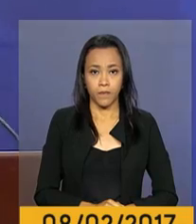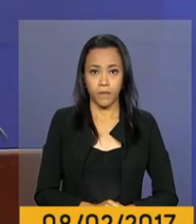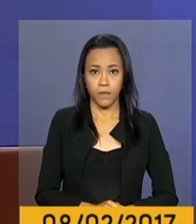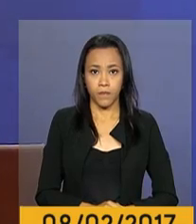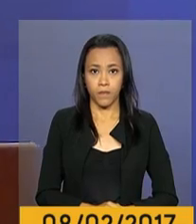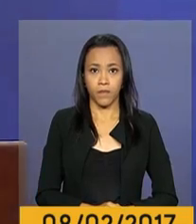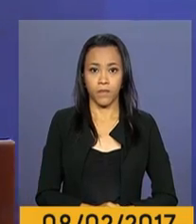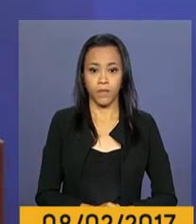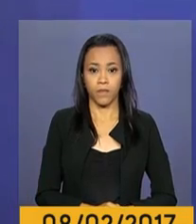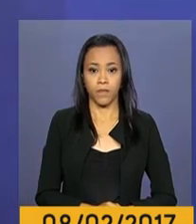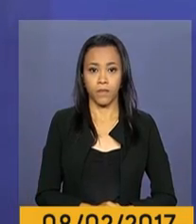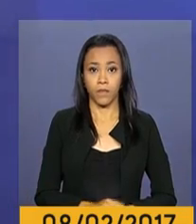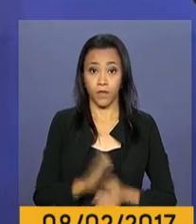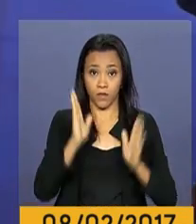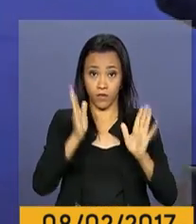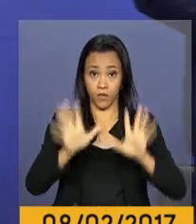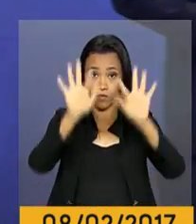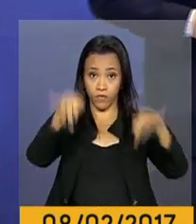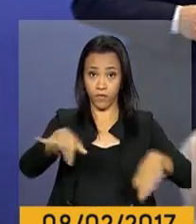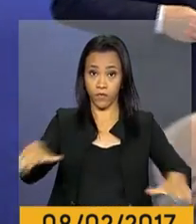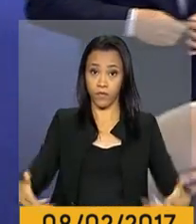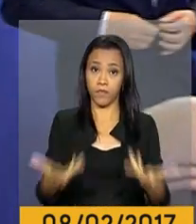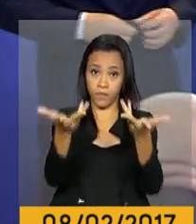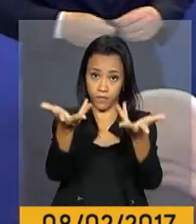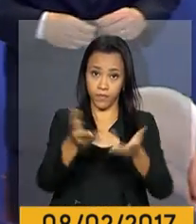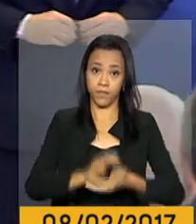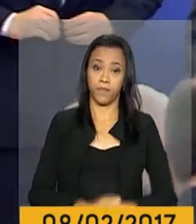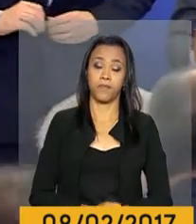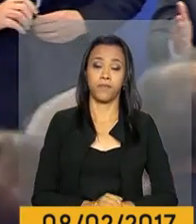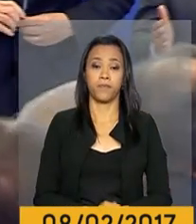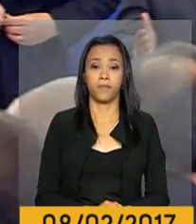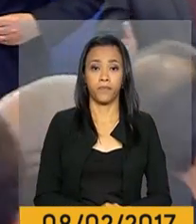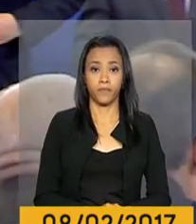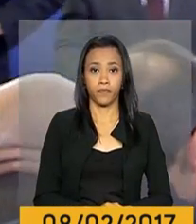obrigado está encerrada esta cerimônia